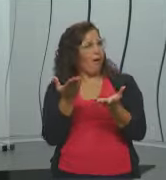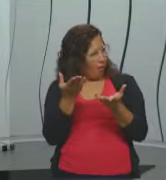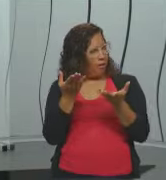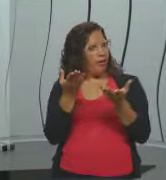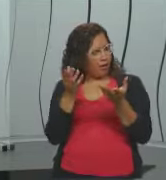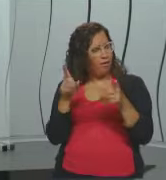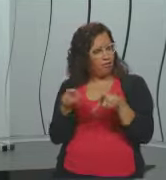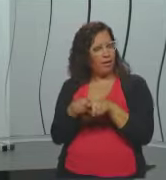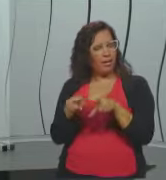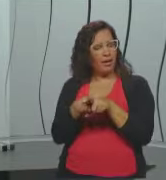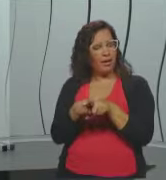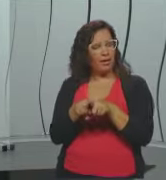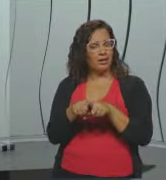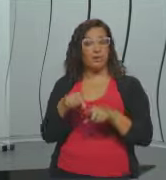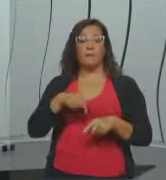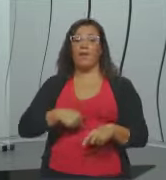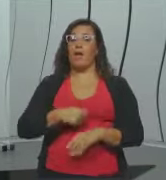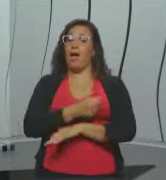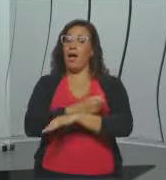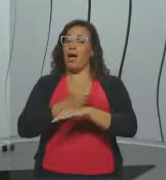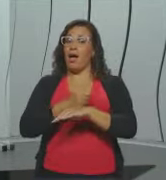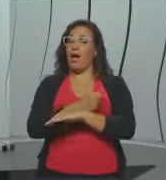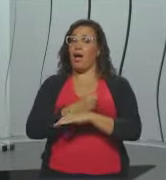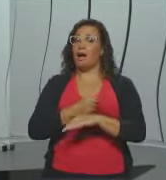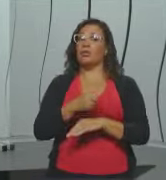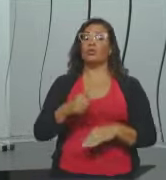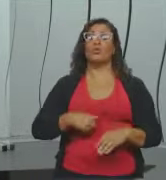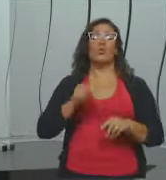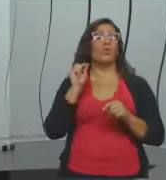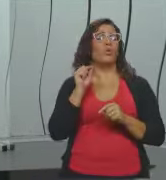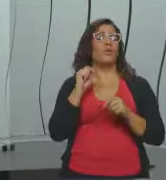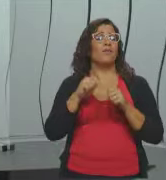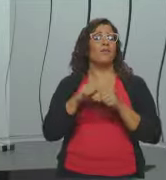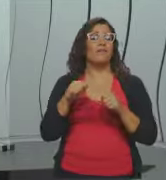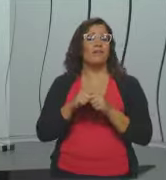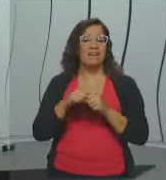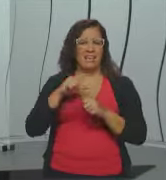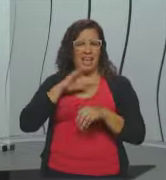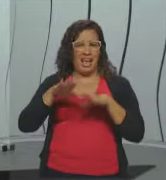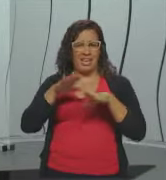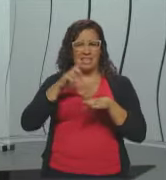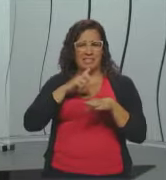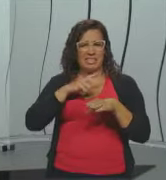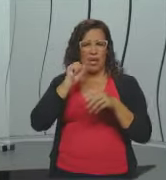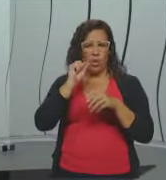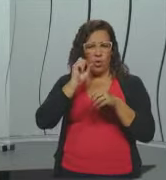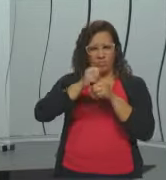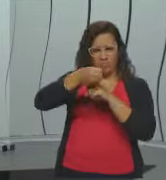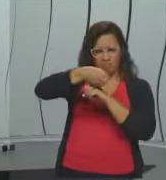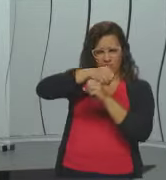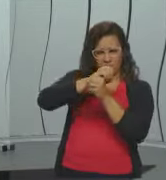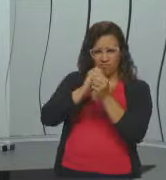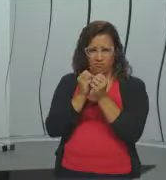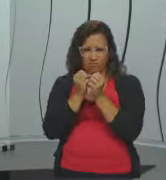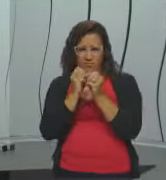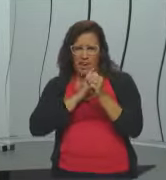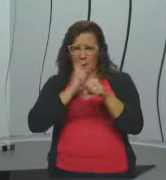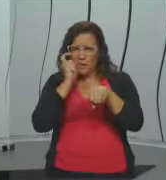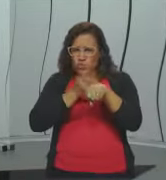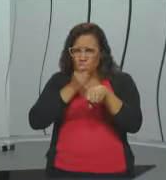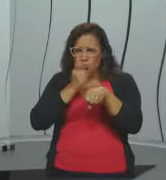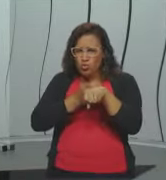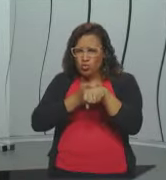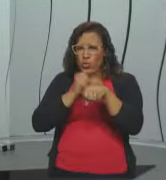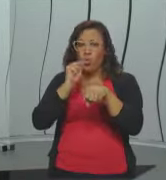mesmo, e o ácido do estômago ele é capaz inclusive de fazer proteínas que estão muito fechadas se abrirem e ficarem